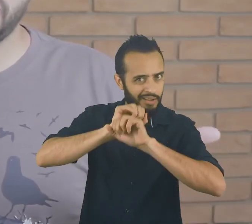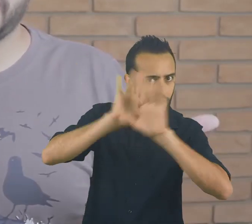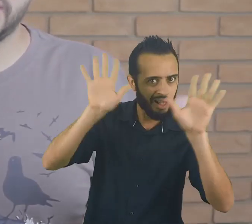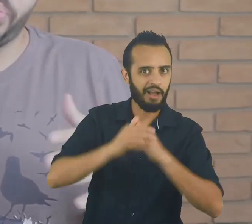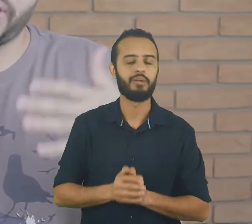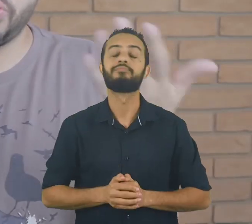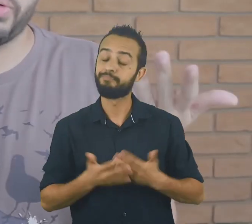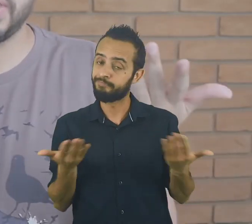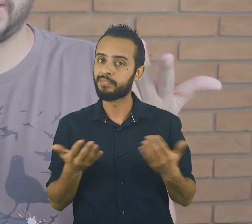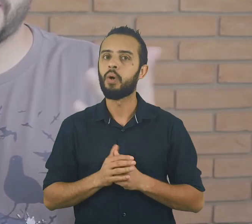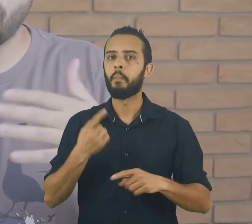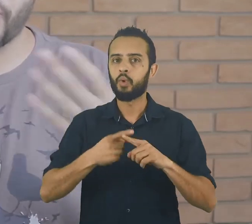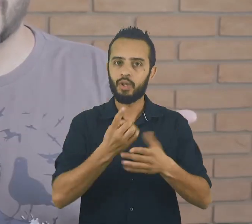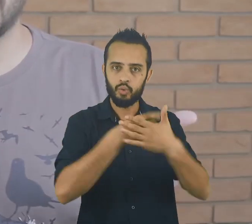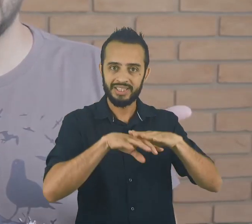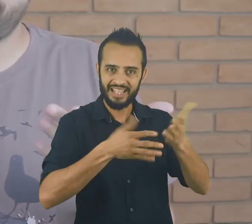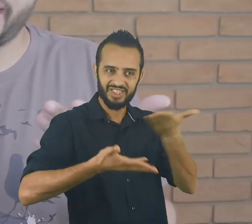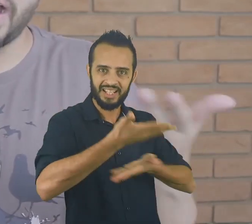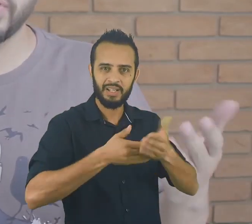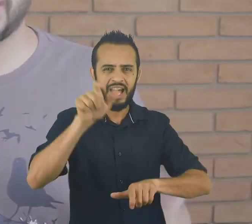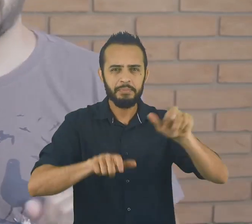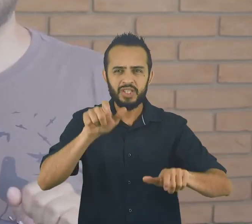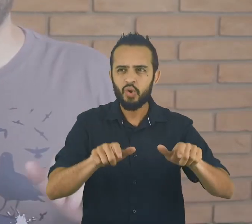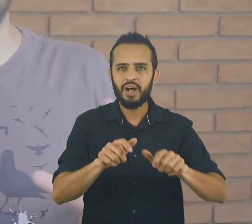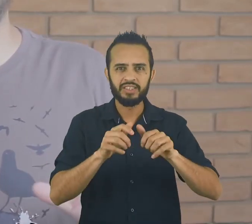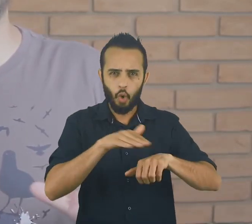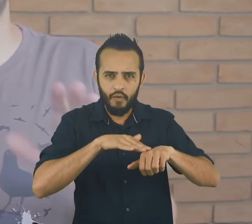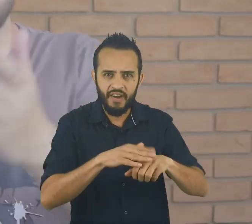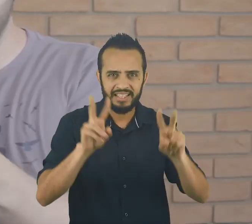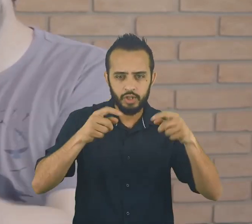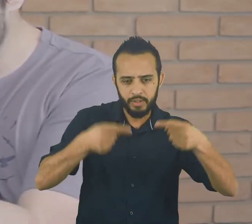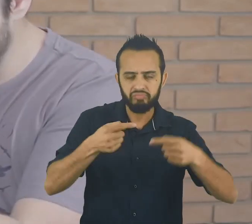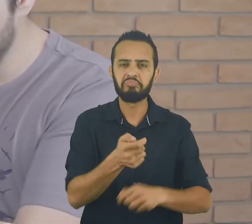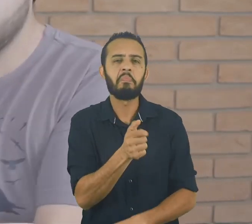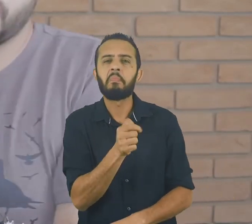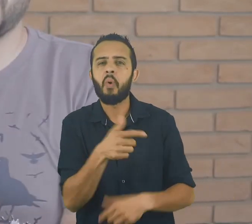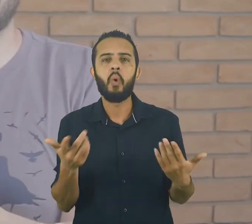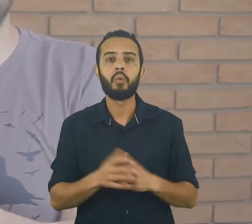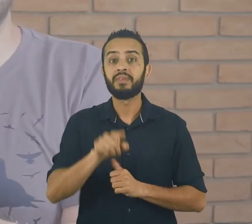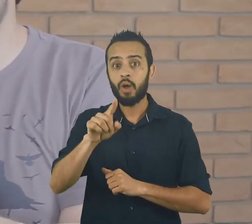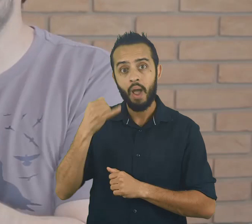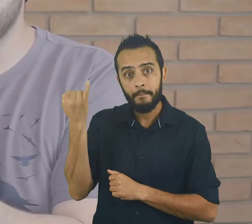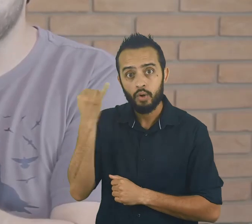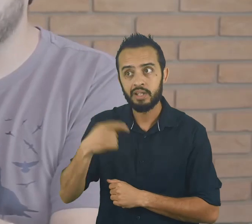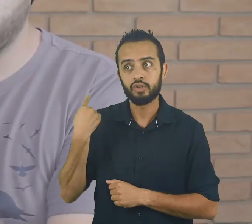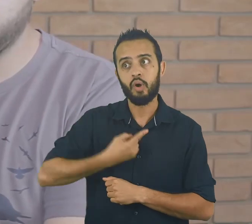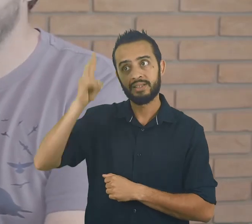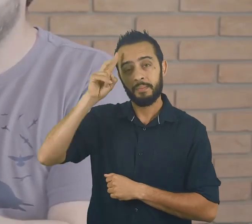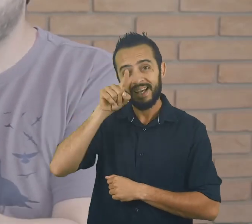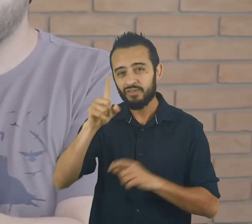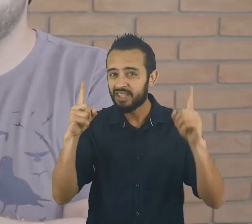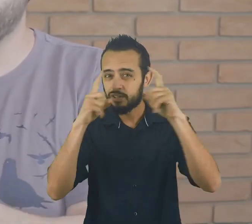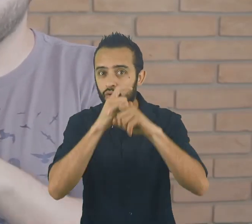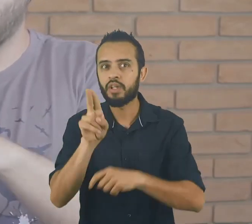design de interação, porque é alguma coisa que é pouco falada e é legal você lembrar que se você tem um sistema que você tem dificuldade de uso ou se você tem